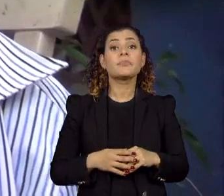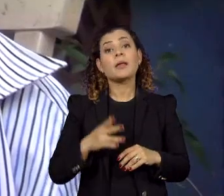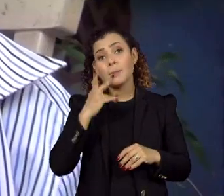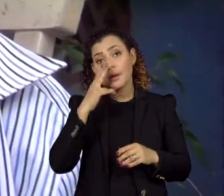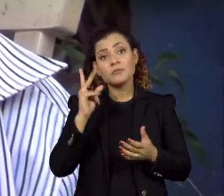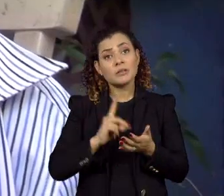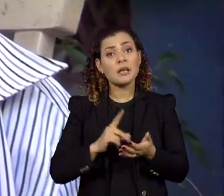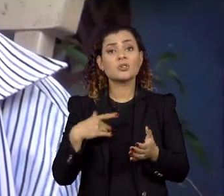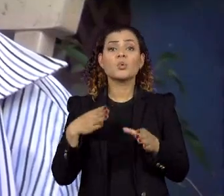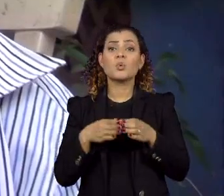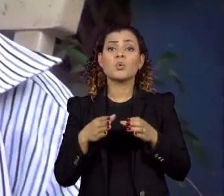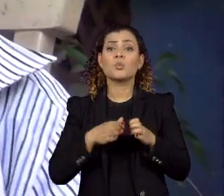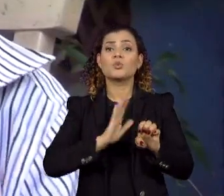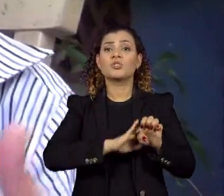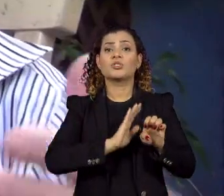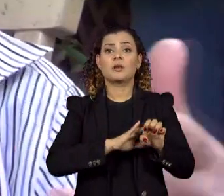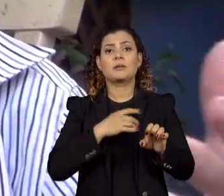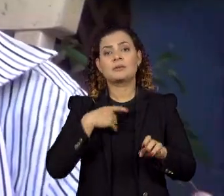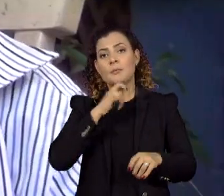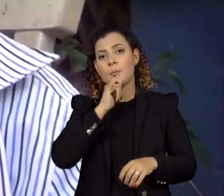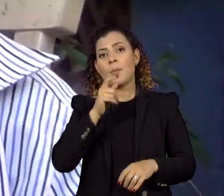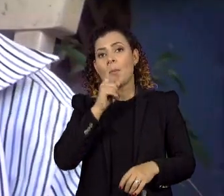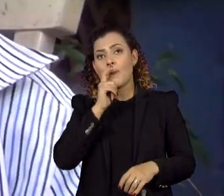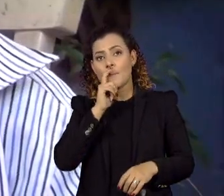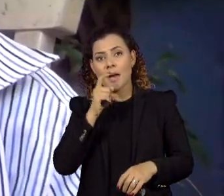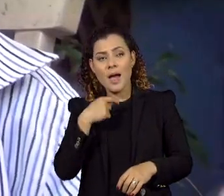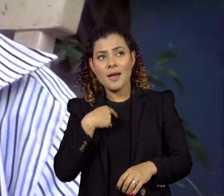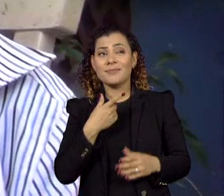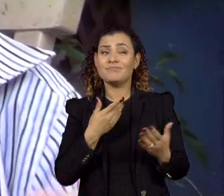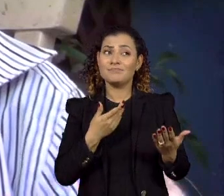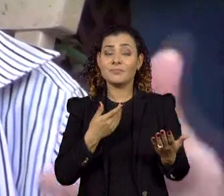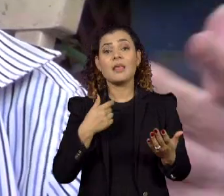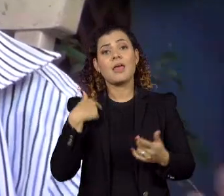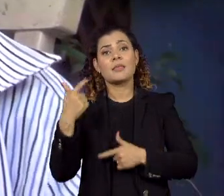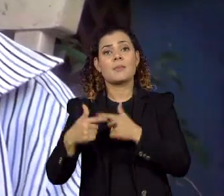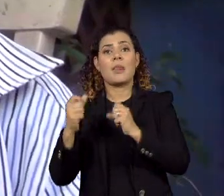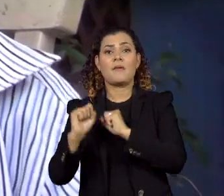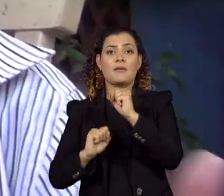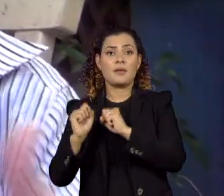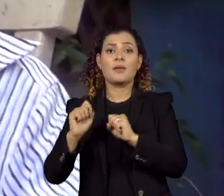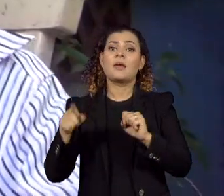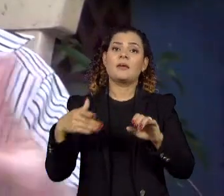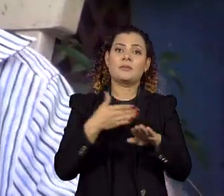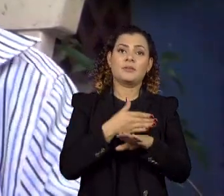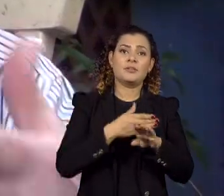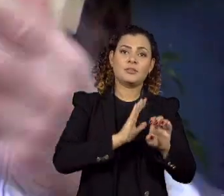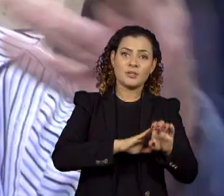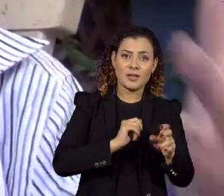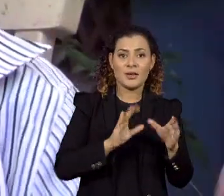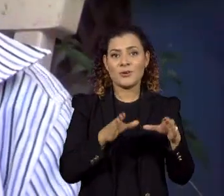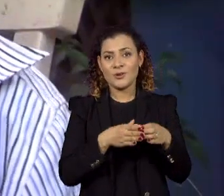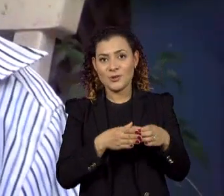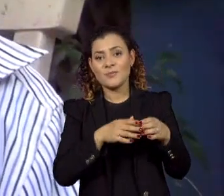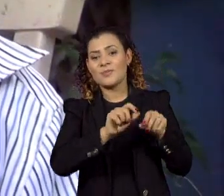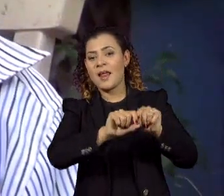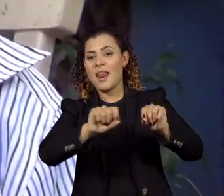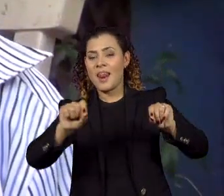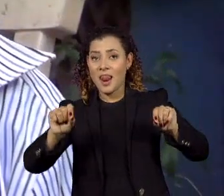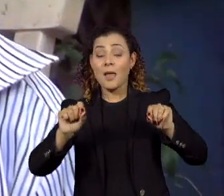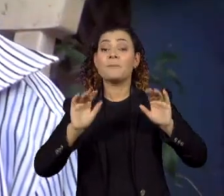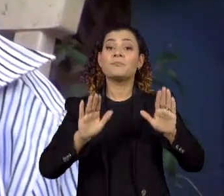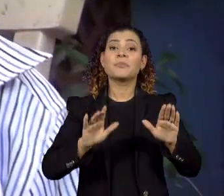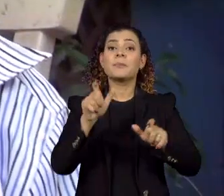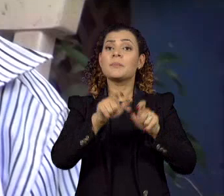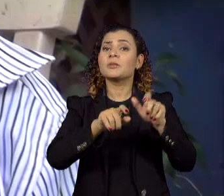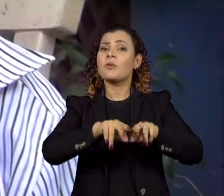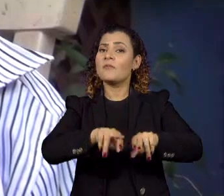era de esquerda. Meu pai mesmo tinha sido operário, mas de esquerda, não sei o que mais. O pessoal, tinha